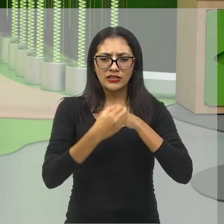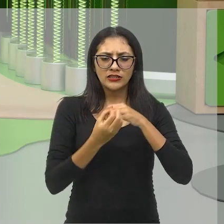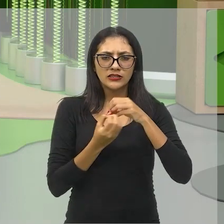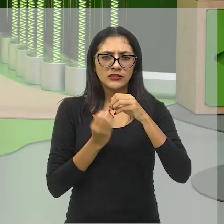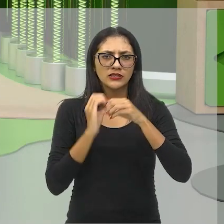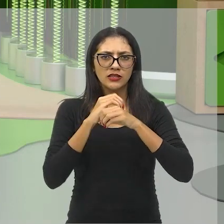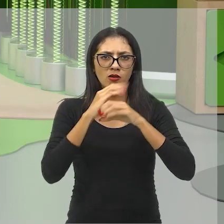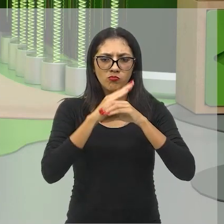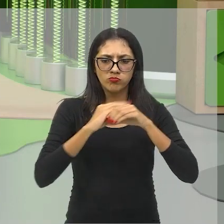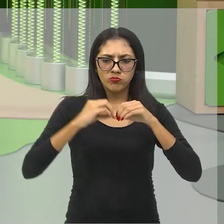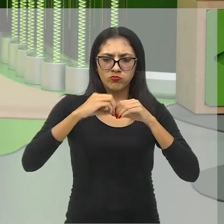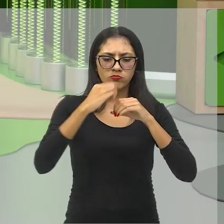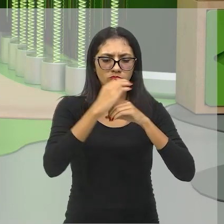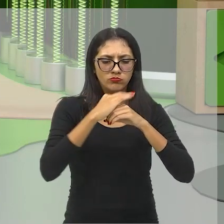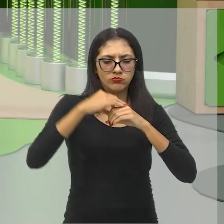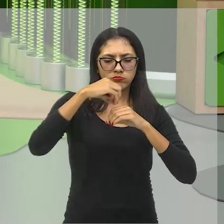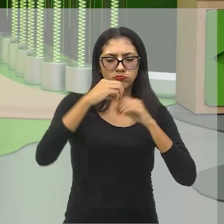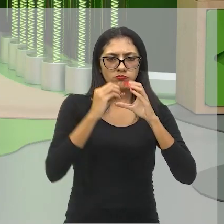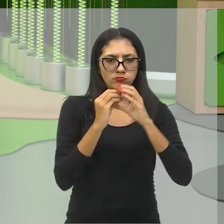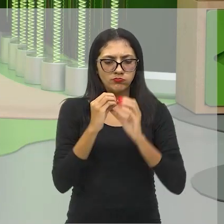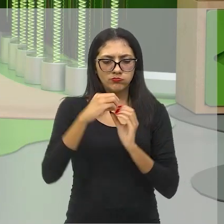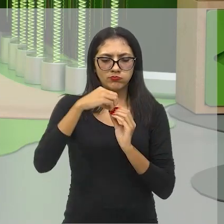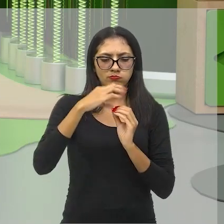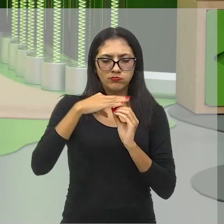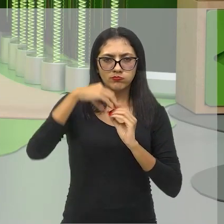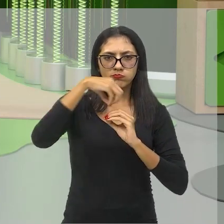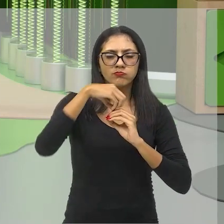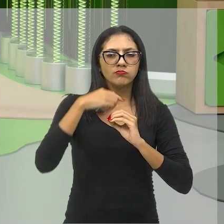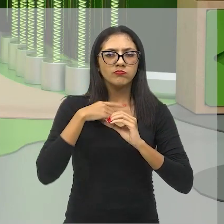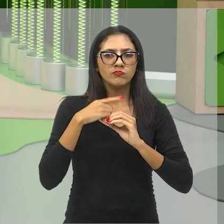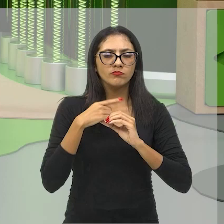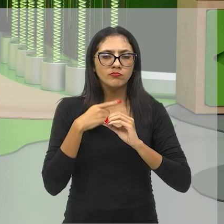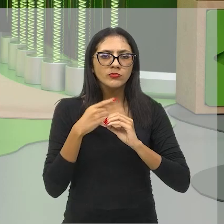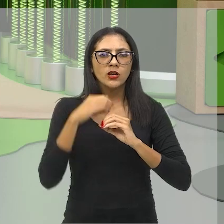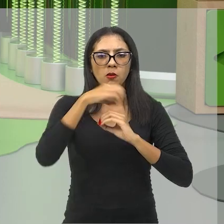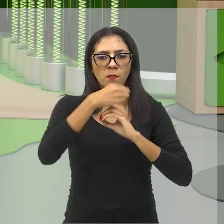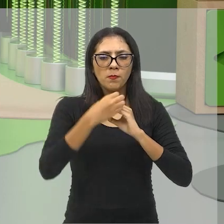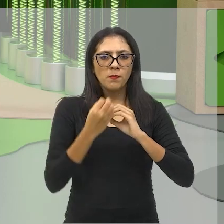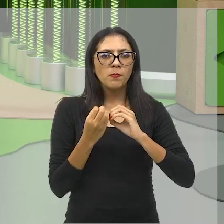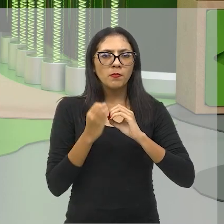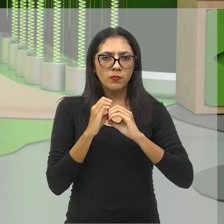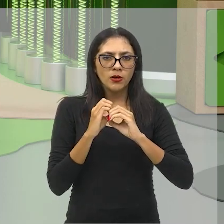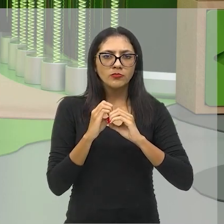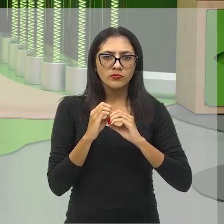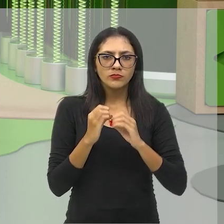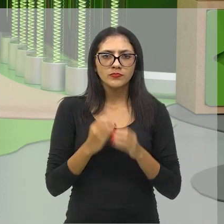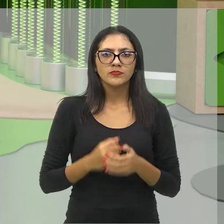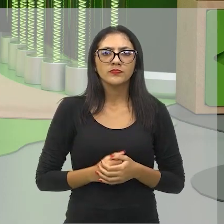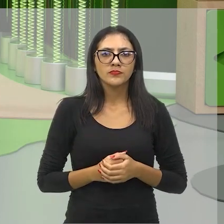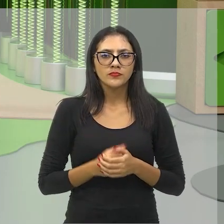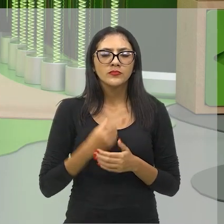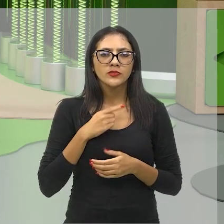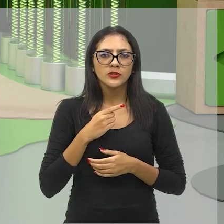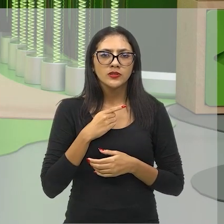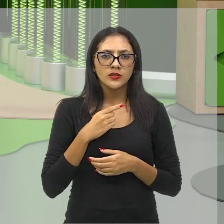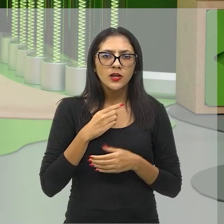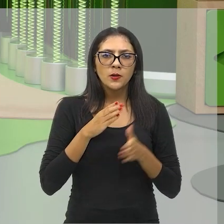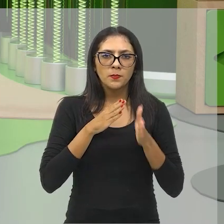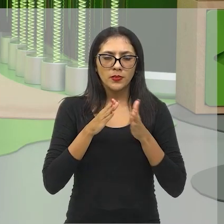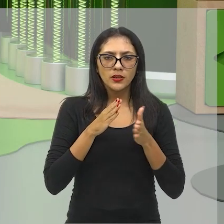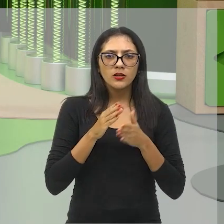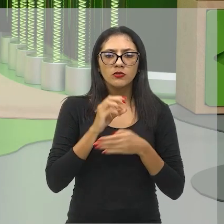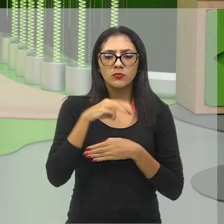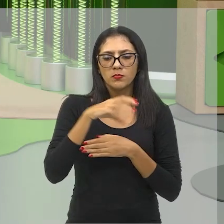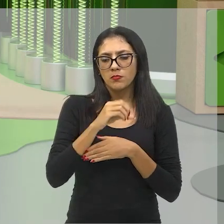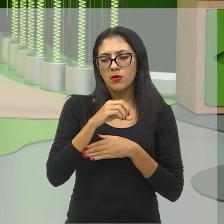e a partir dessas novas células é que vai se originar ali o embrião, né? Tem a fase de mórula, a fase